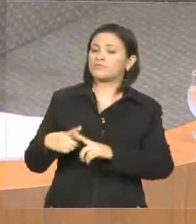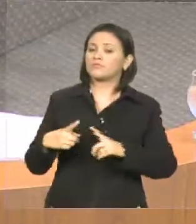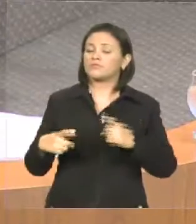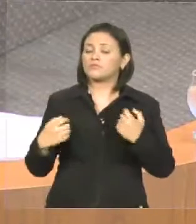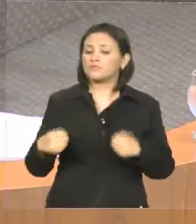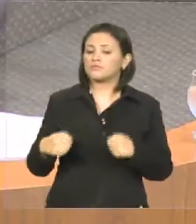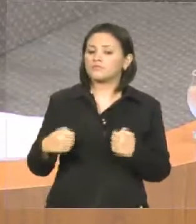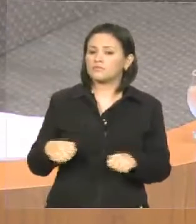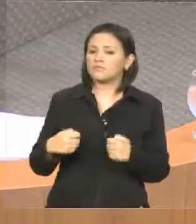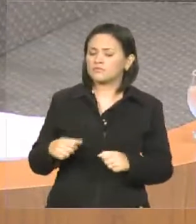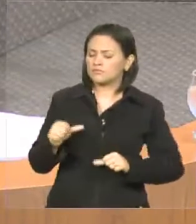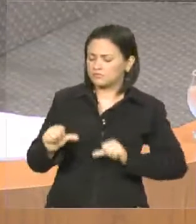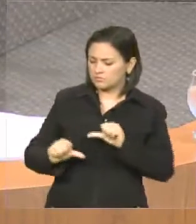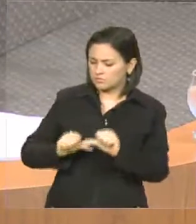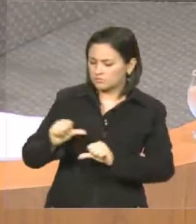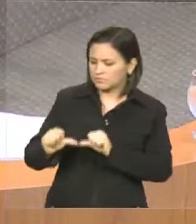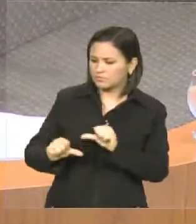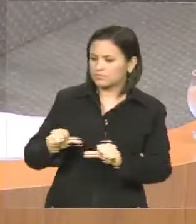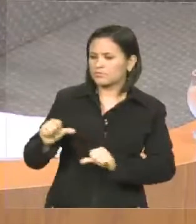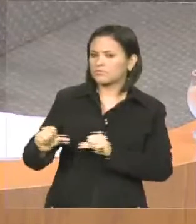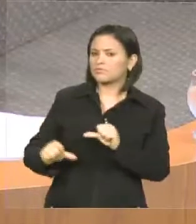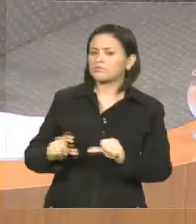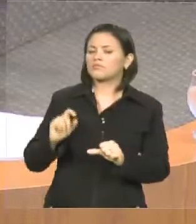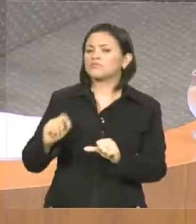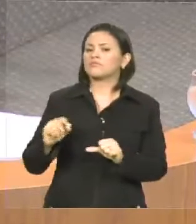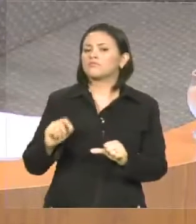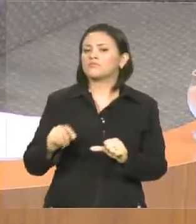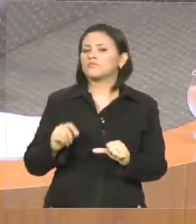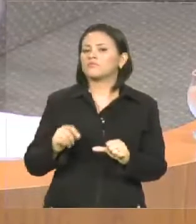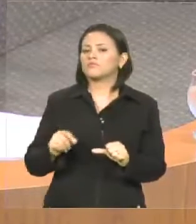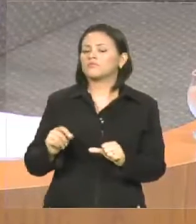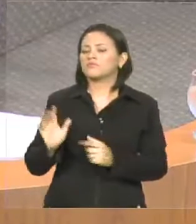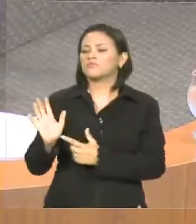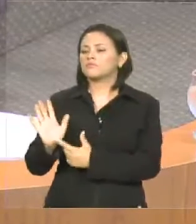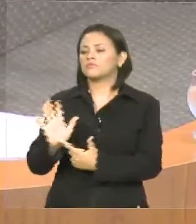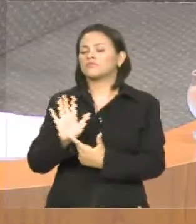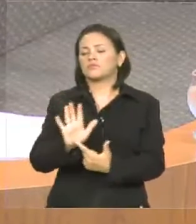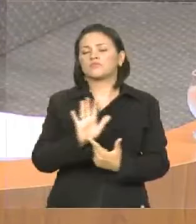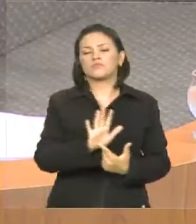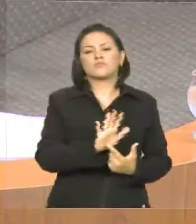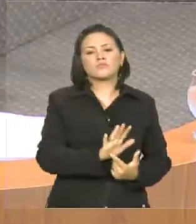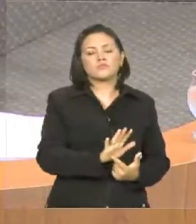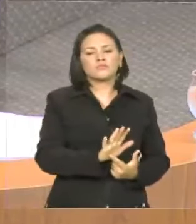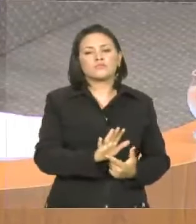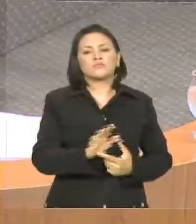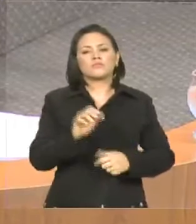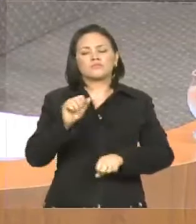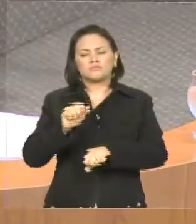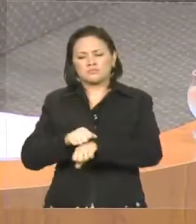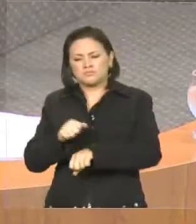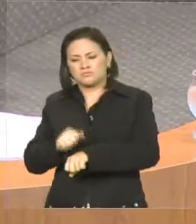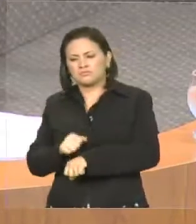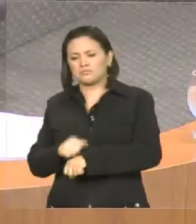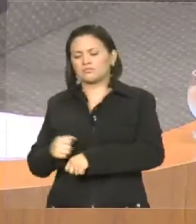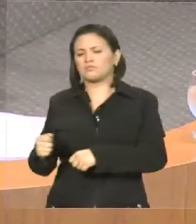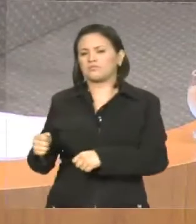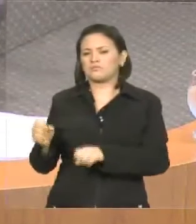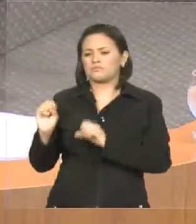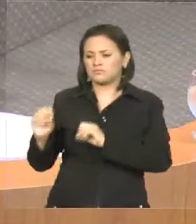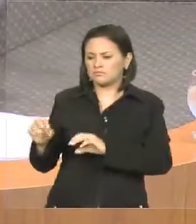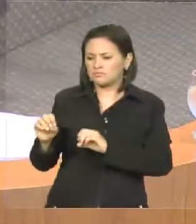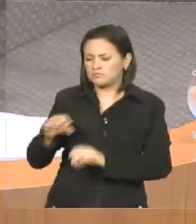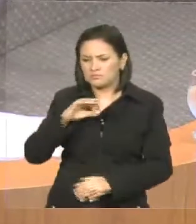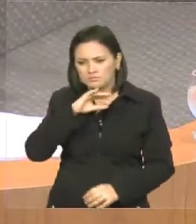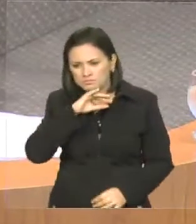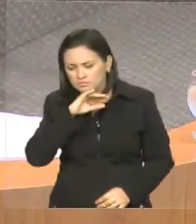Maranhão tem e que colou na imagem do Maranhão de estado mais pobre, de estado mais sem educação, porque não é fato. Nós temos que trabalhar